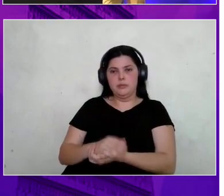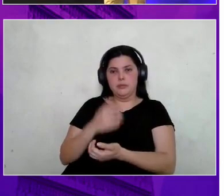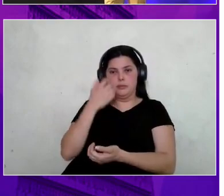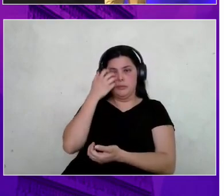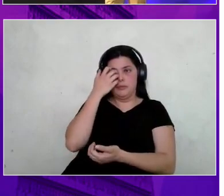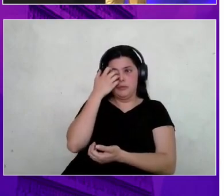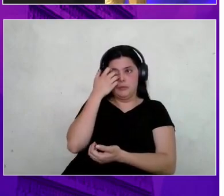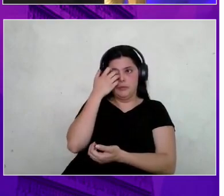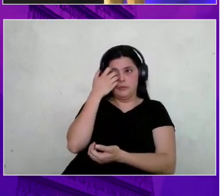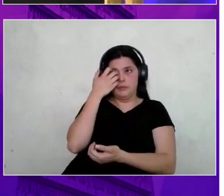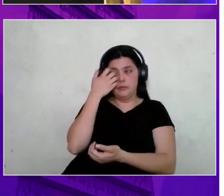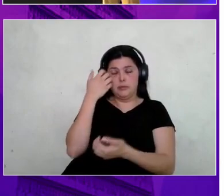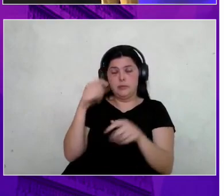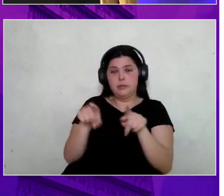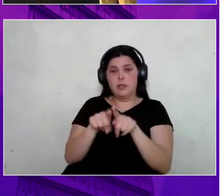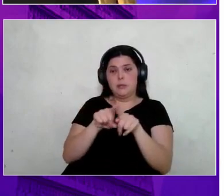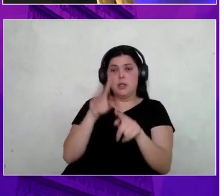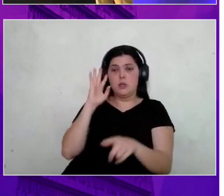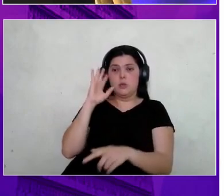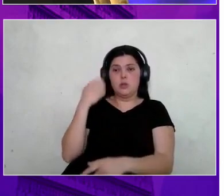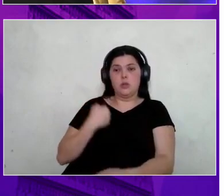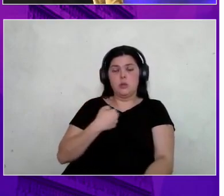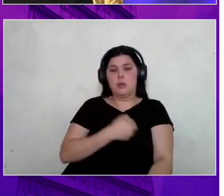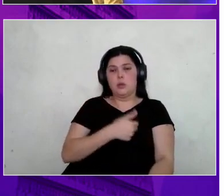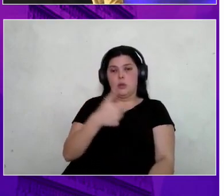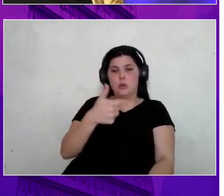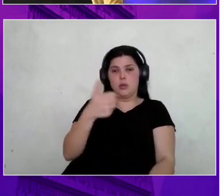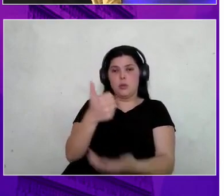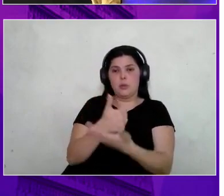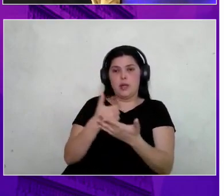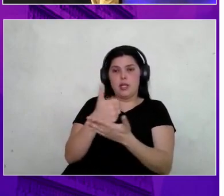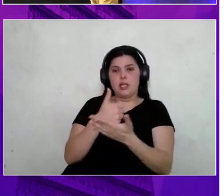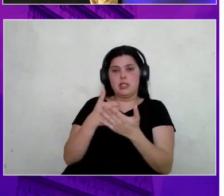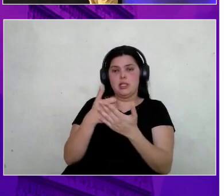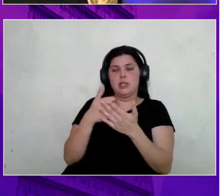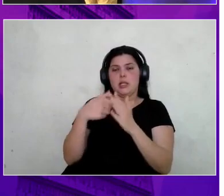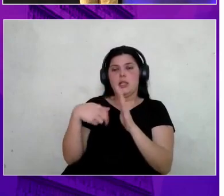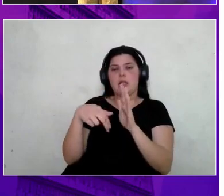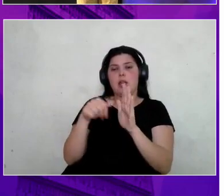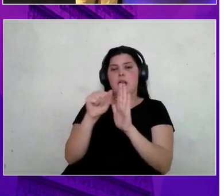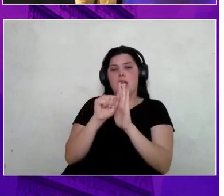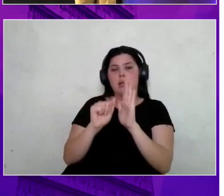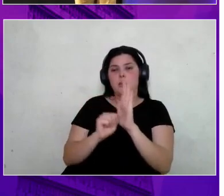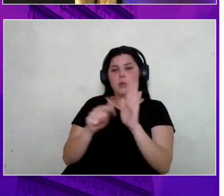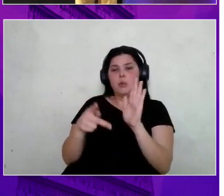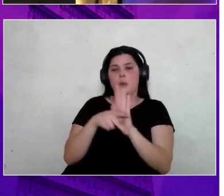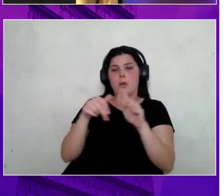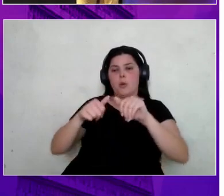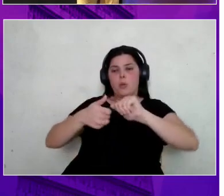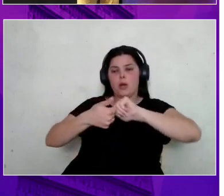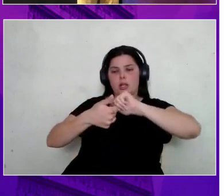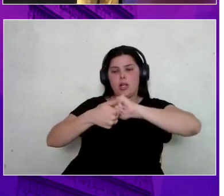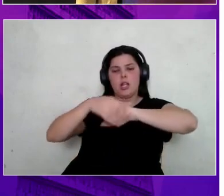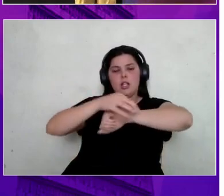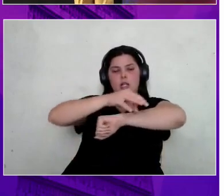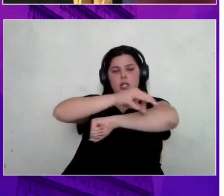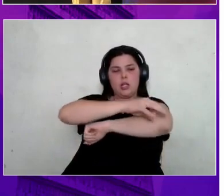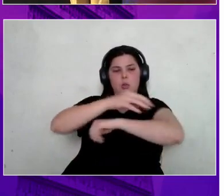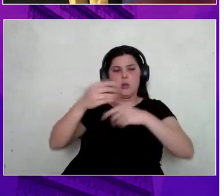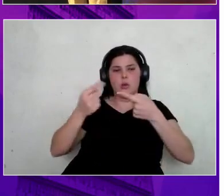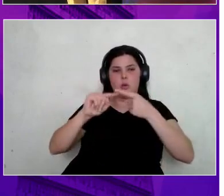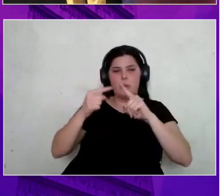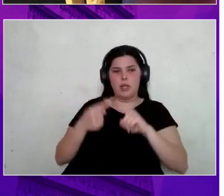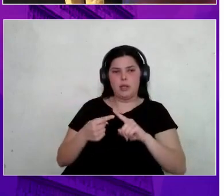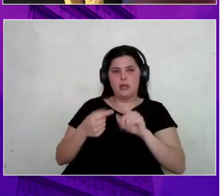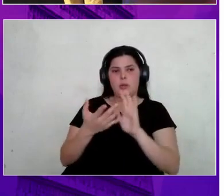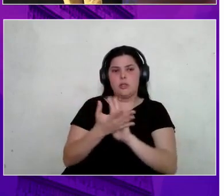E também a solução 2 pautada em atributos de qualidade, né? Tem muito a ver com a arquitetura, então a gente sai um pouco